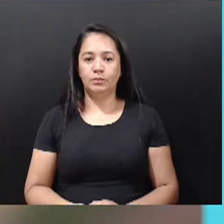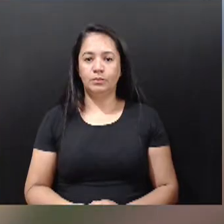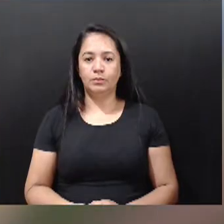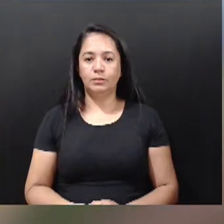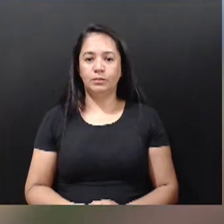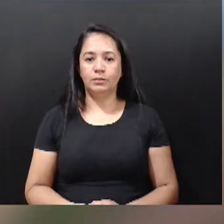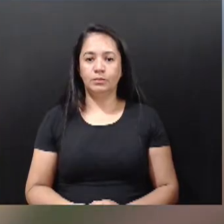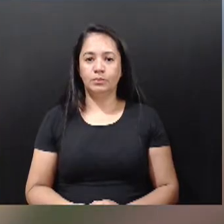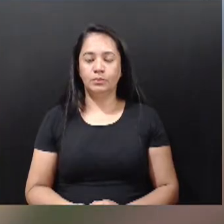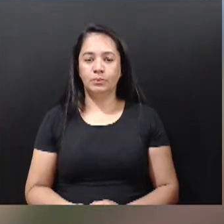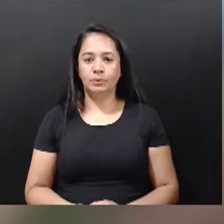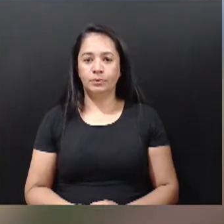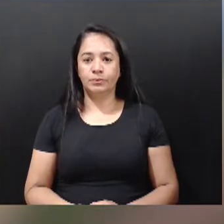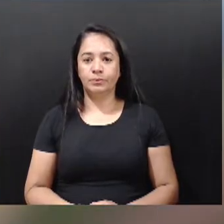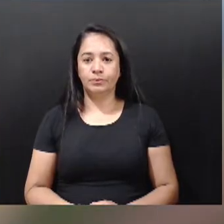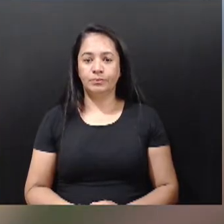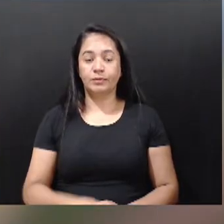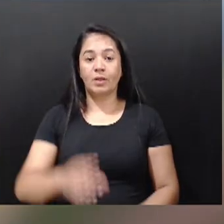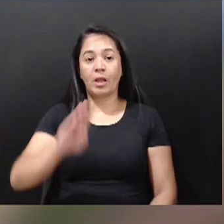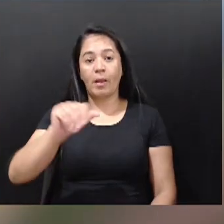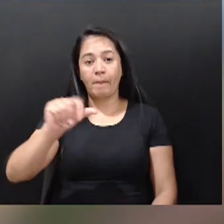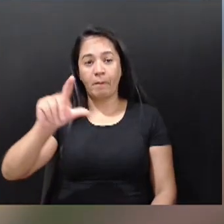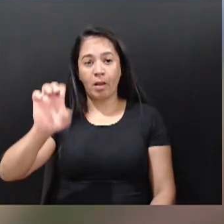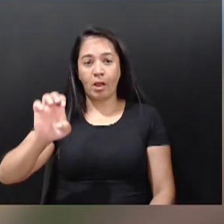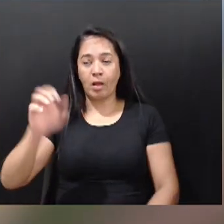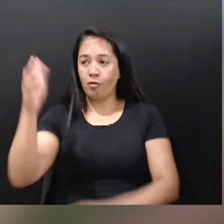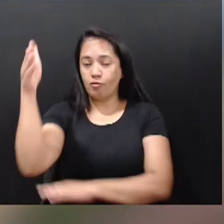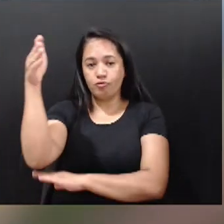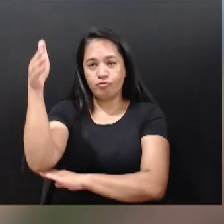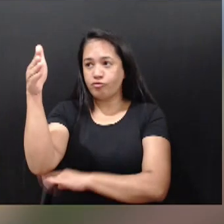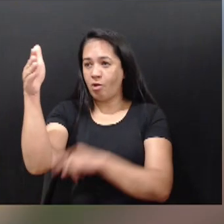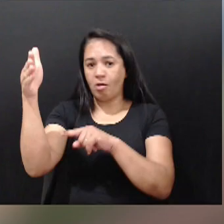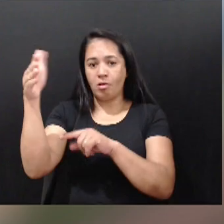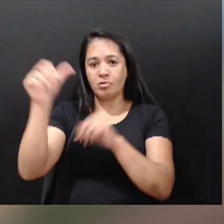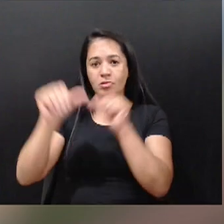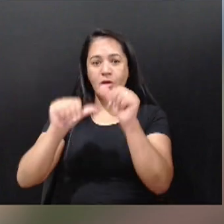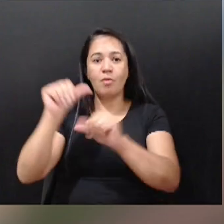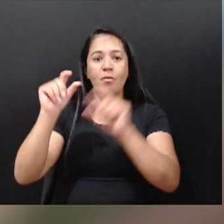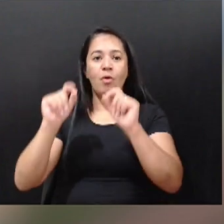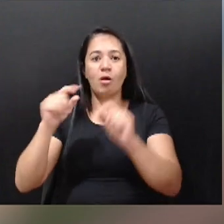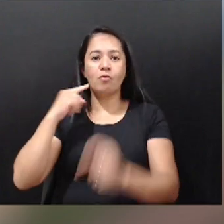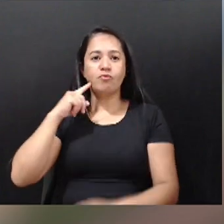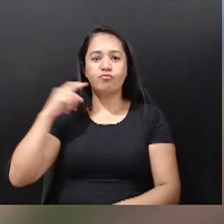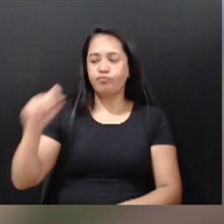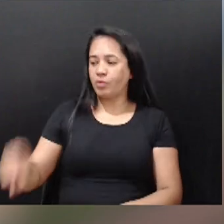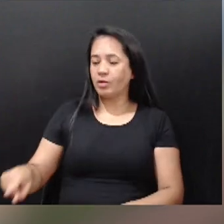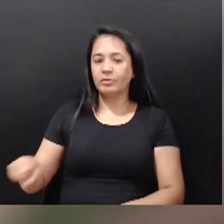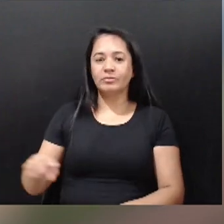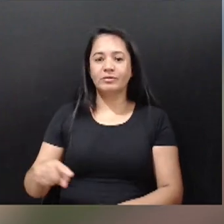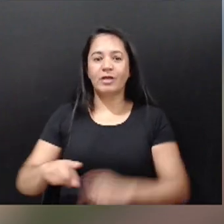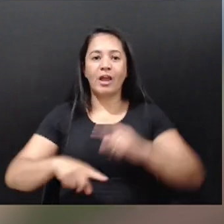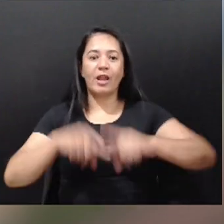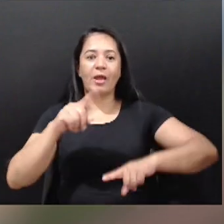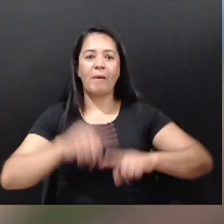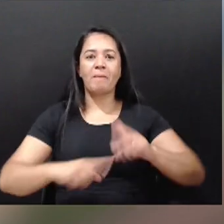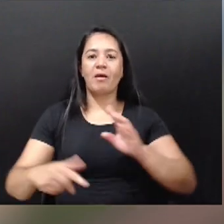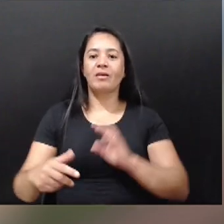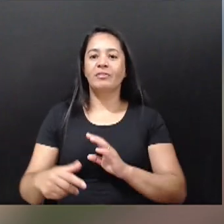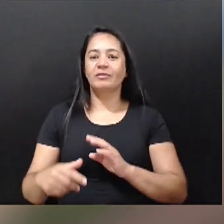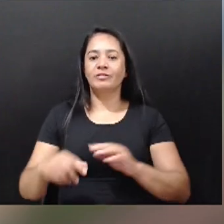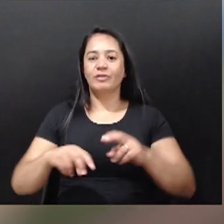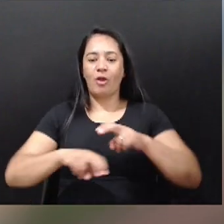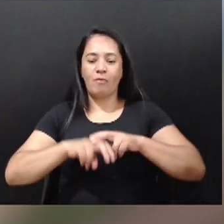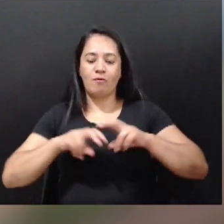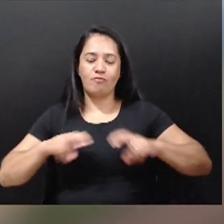Em Bali, o Hotel Potato Head transformou o que seria lixo em peças de design, com móveis e